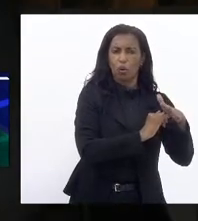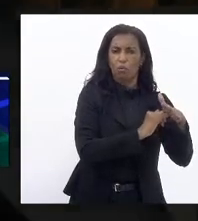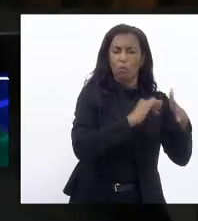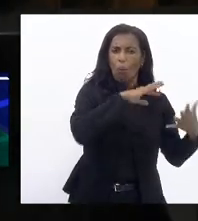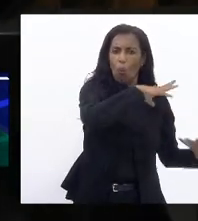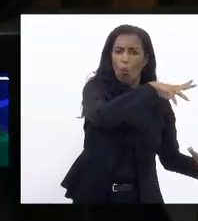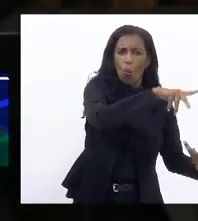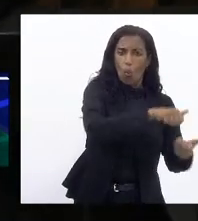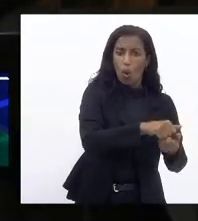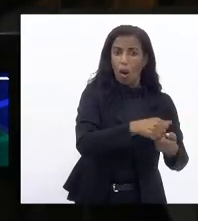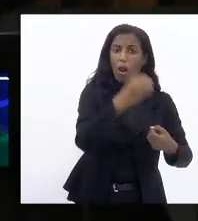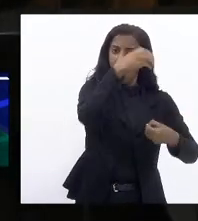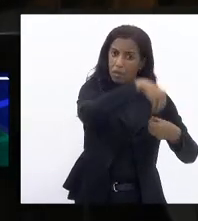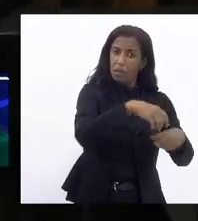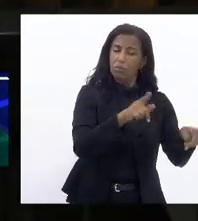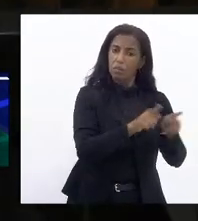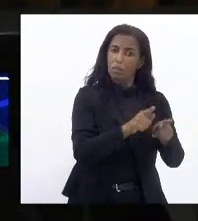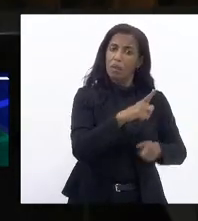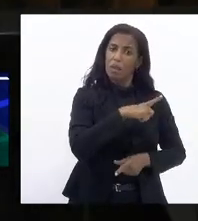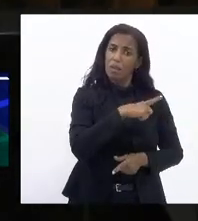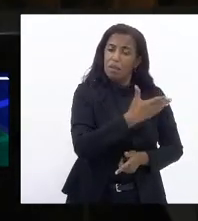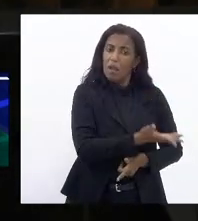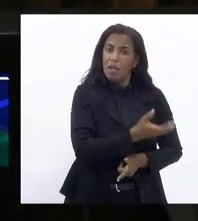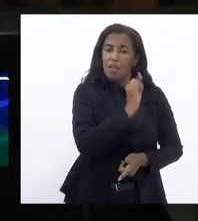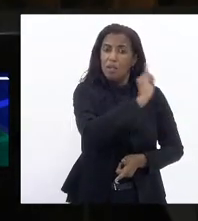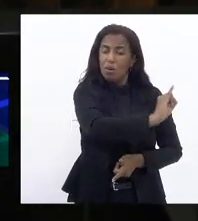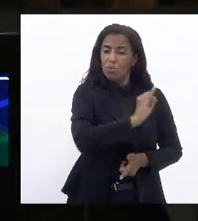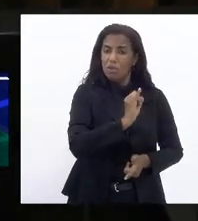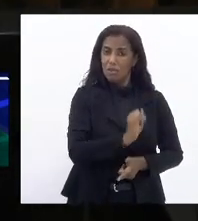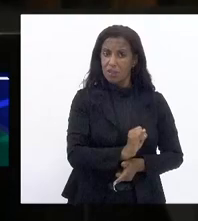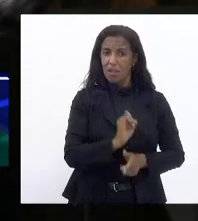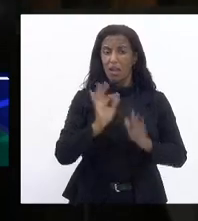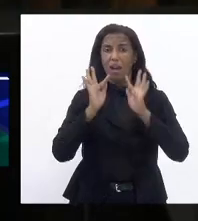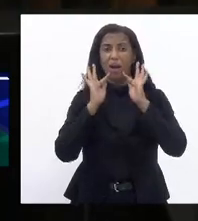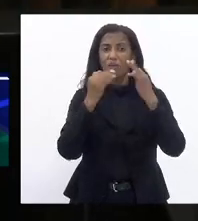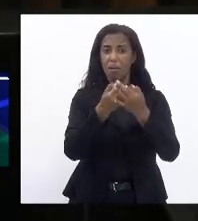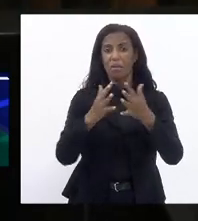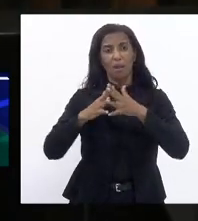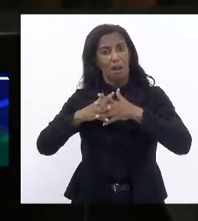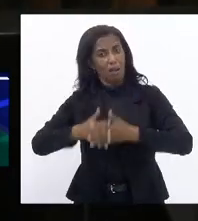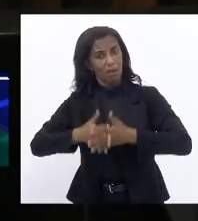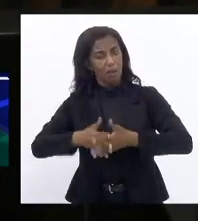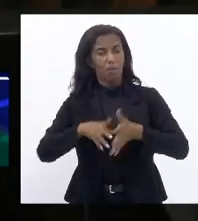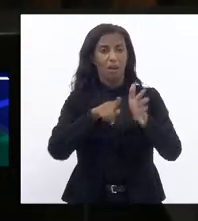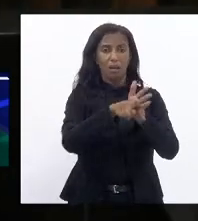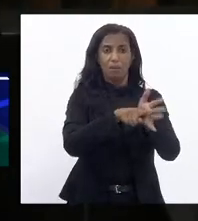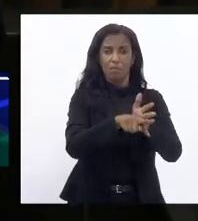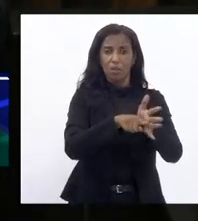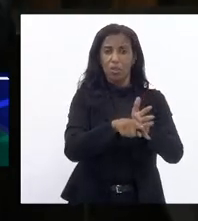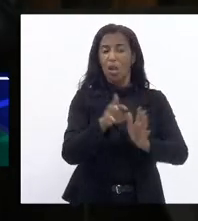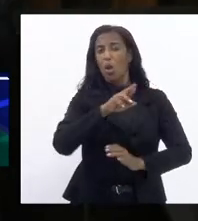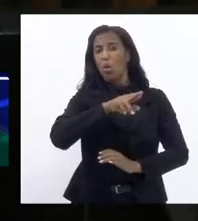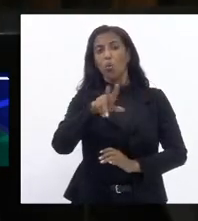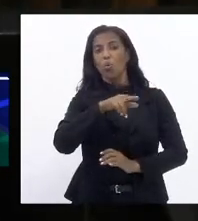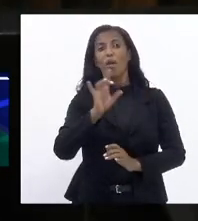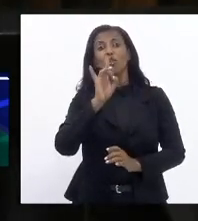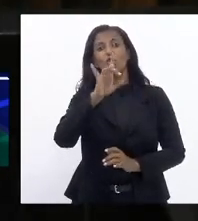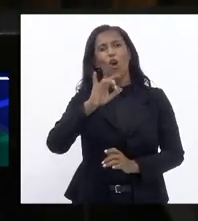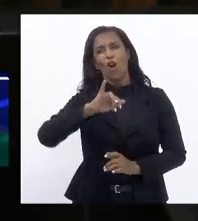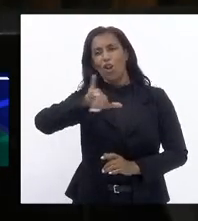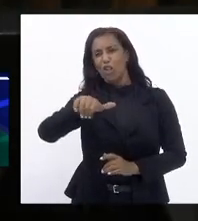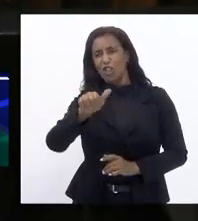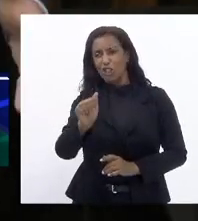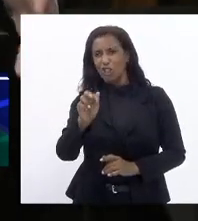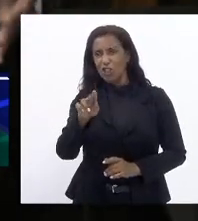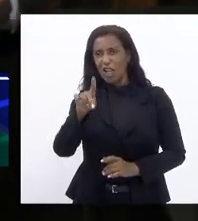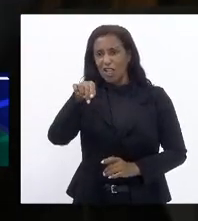que estava, funciona ali dentro também. Então, se aquelas famílias atrapalhassem a pesquisa, não seria apenas no Jardim Botânico, seria no IMPA,